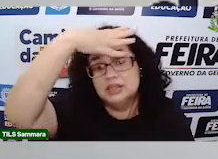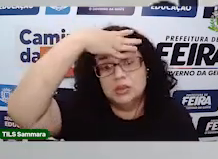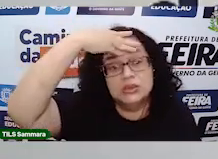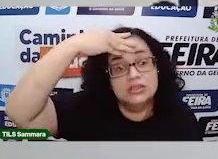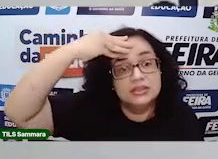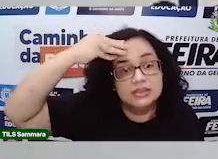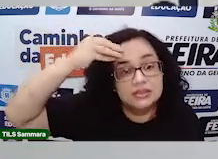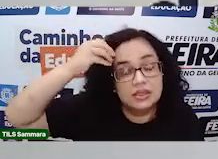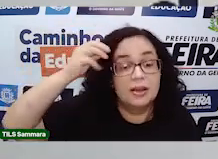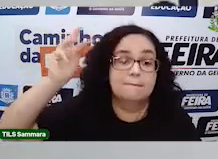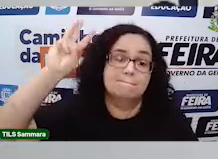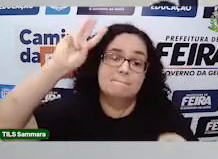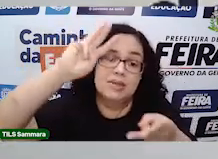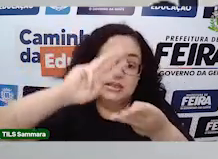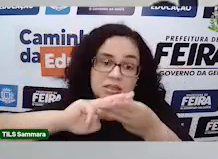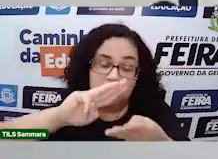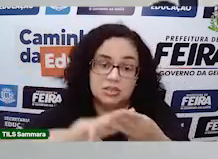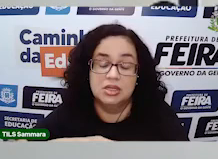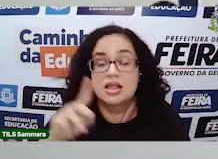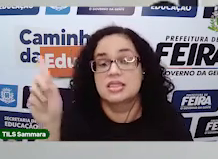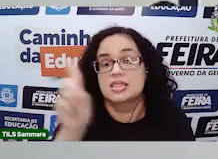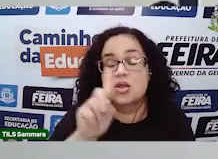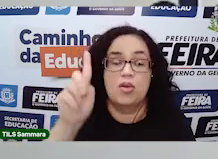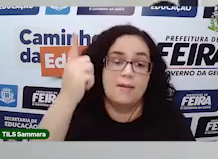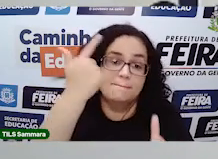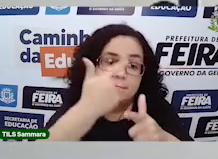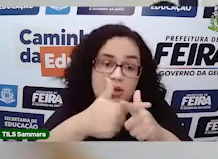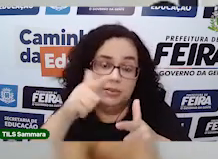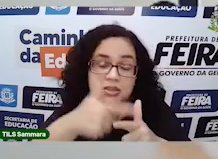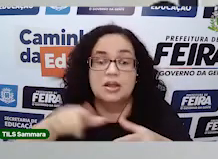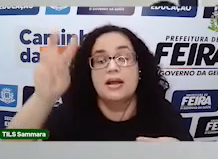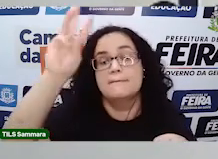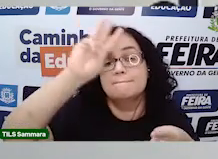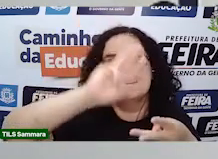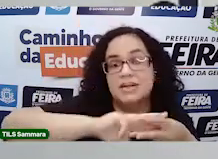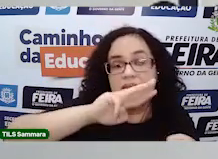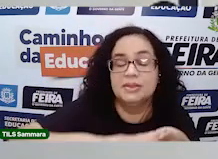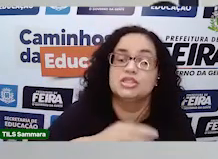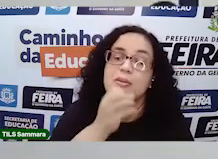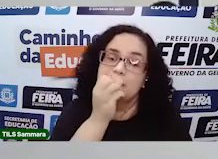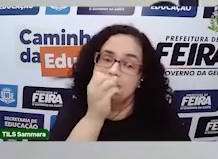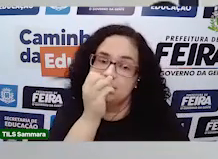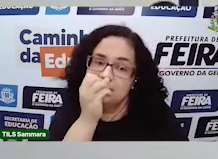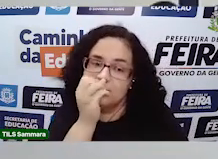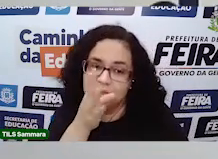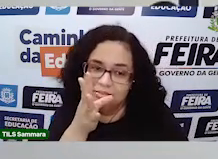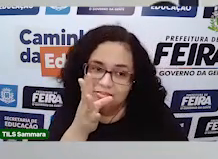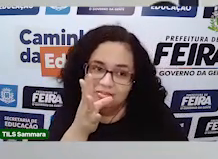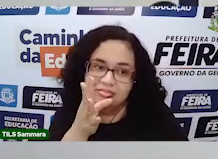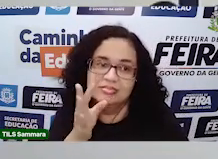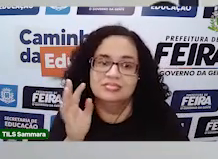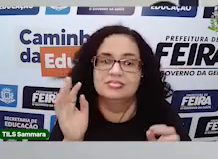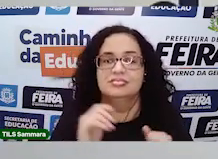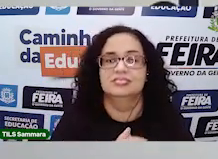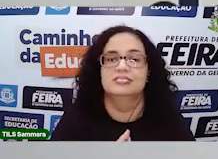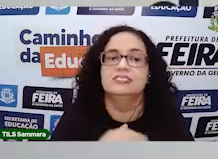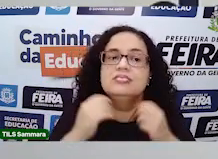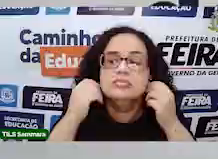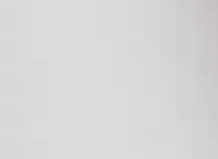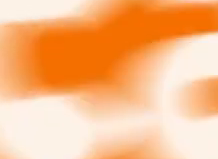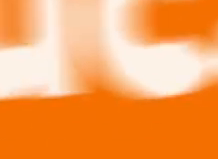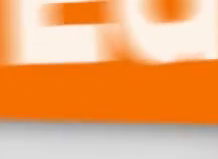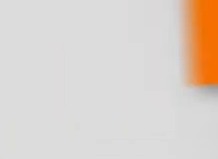a próxima. E não se esquece que matemática não é problema. Matemática é solução.